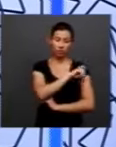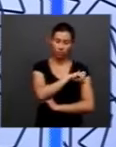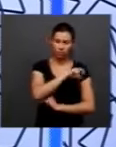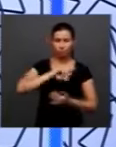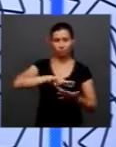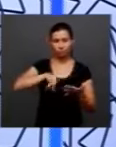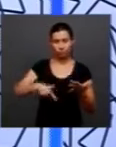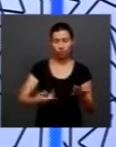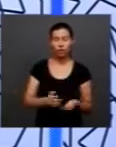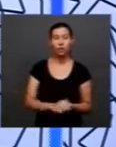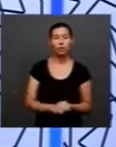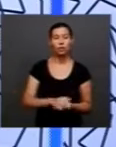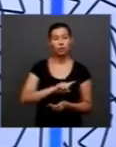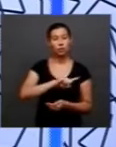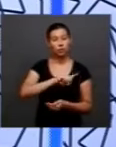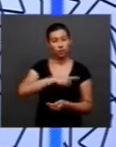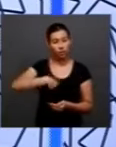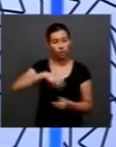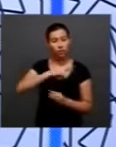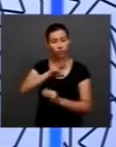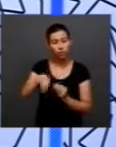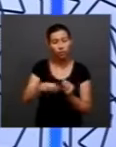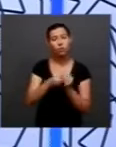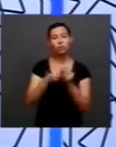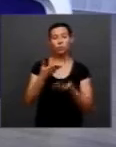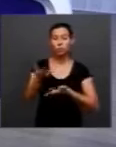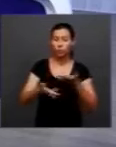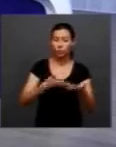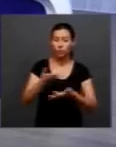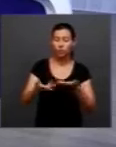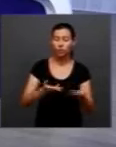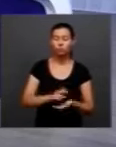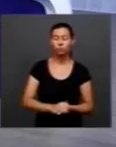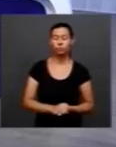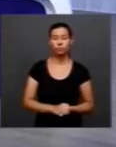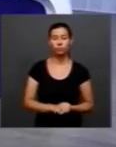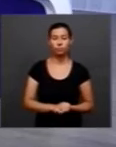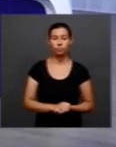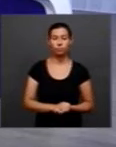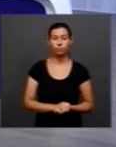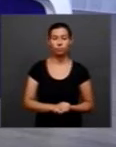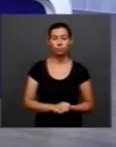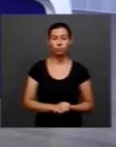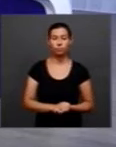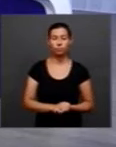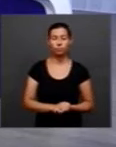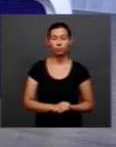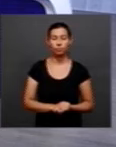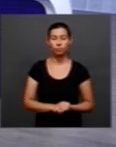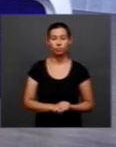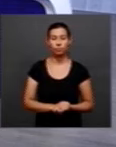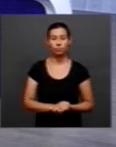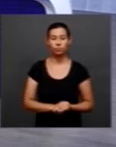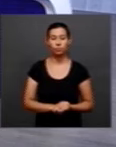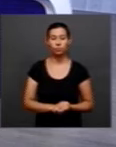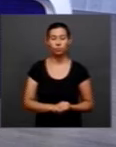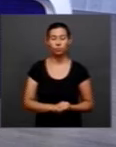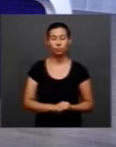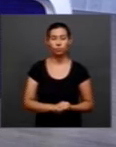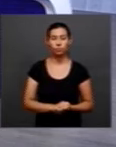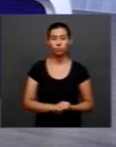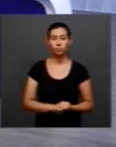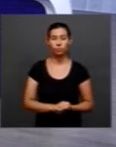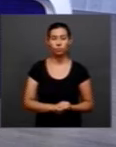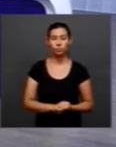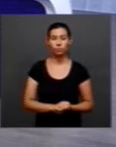processo de cuidado mais integral e equânime. Seria um caso, me corriso se eu estiver falando alguma besteira, seria o